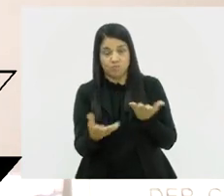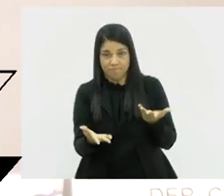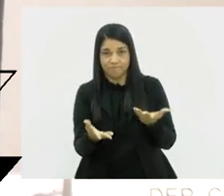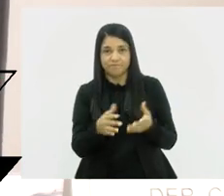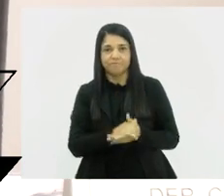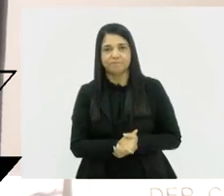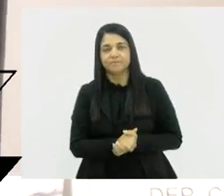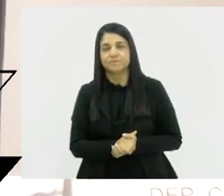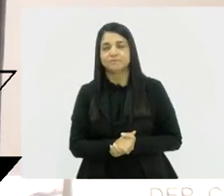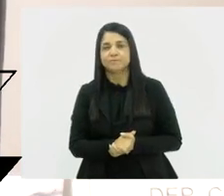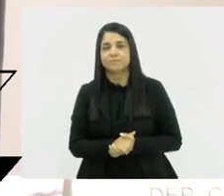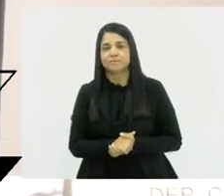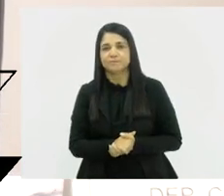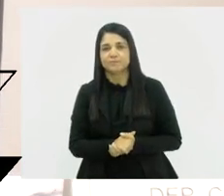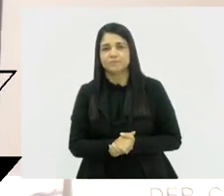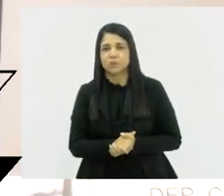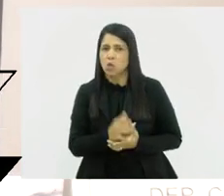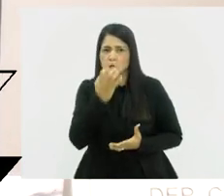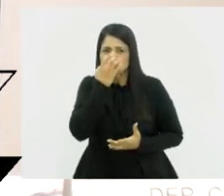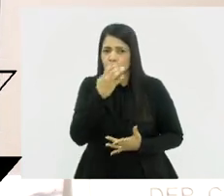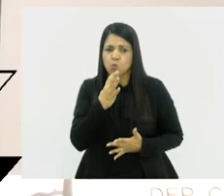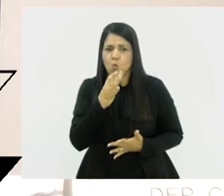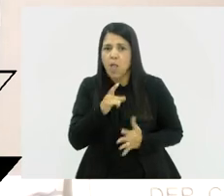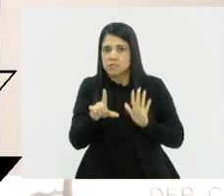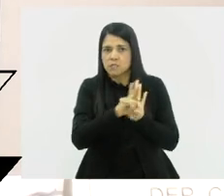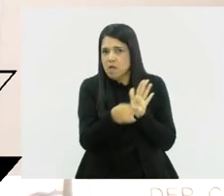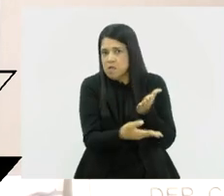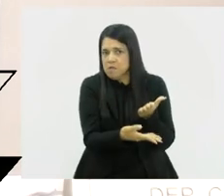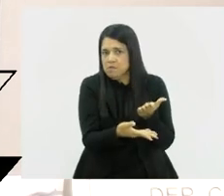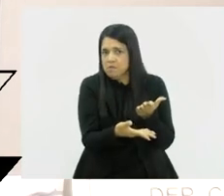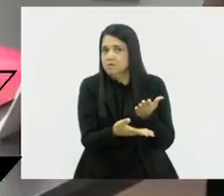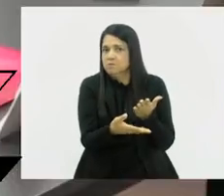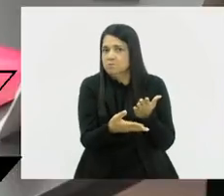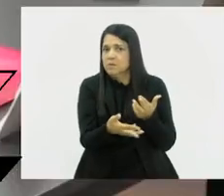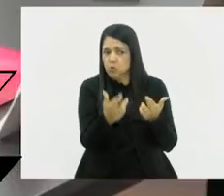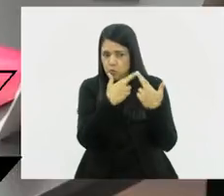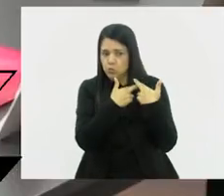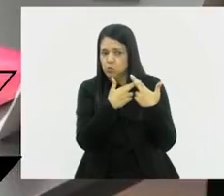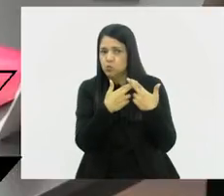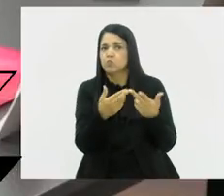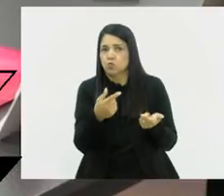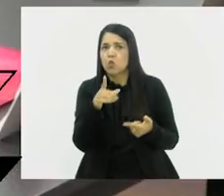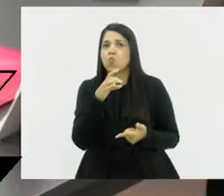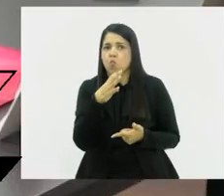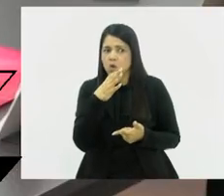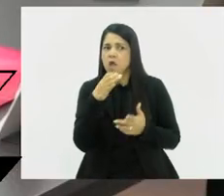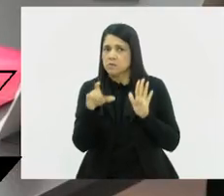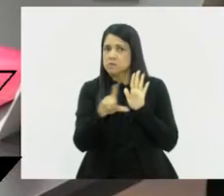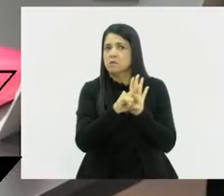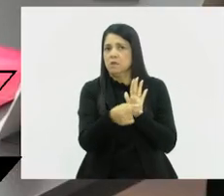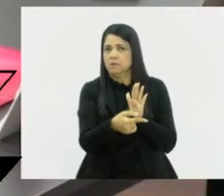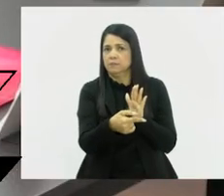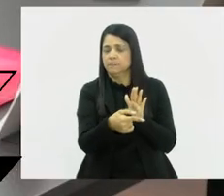conhecer. Muito bem. Então, é claro que, num território onde o controle